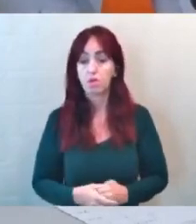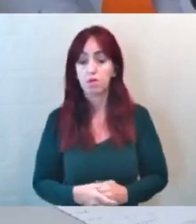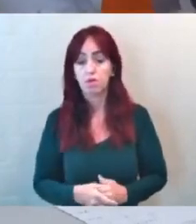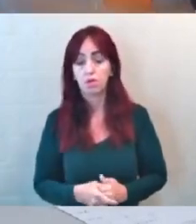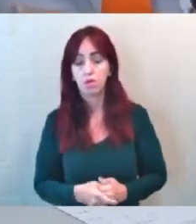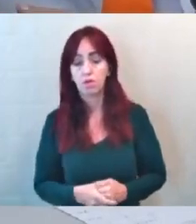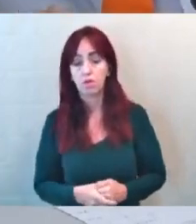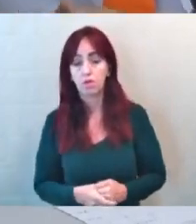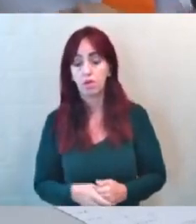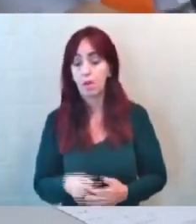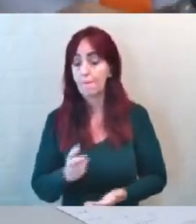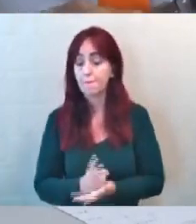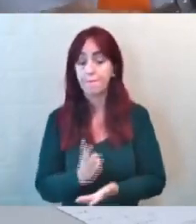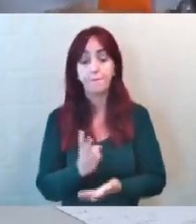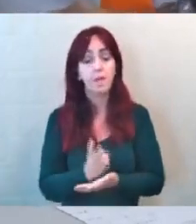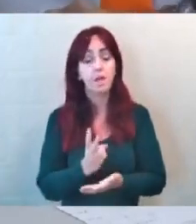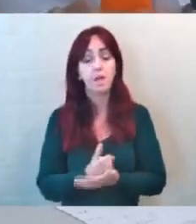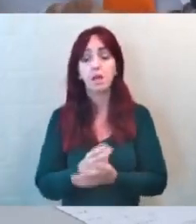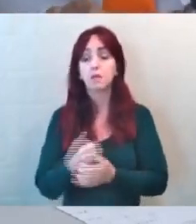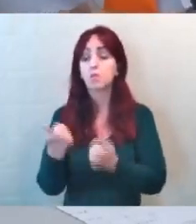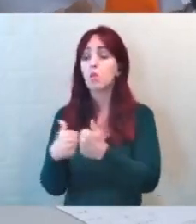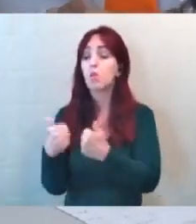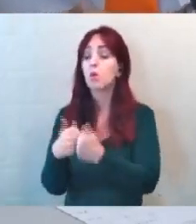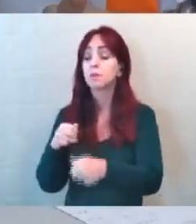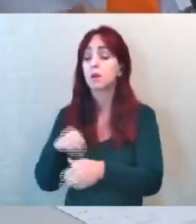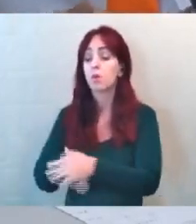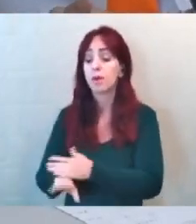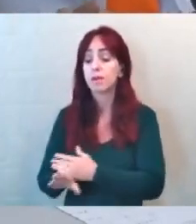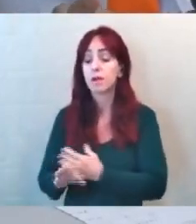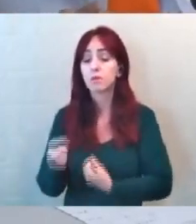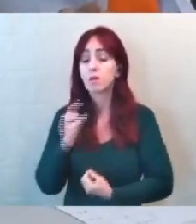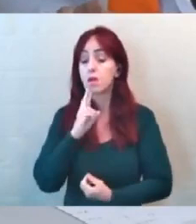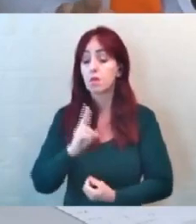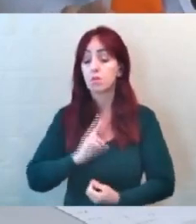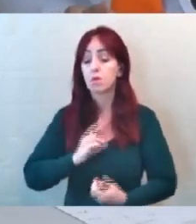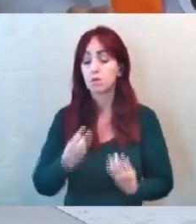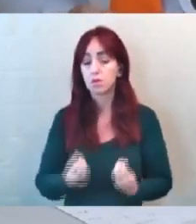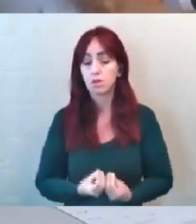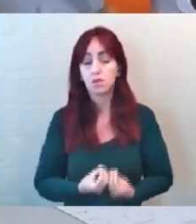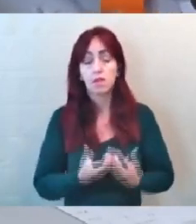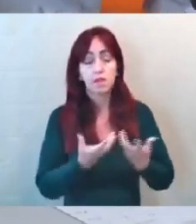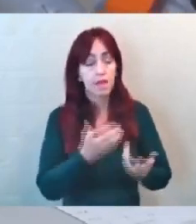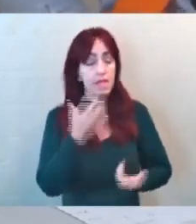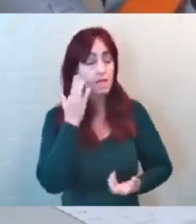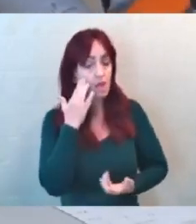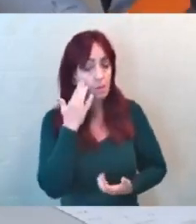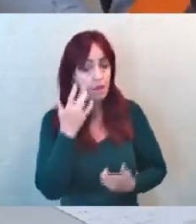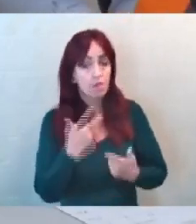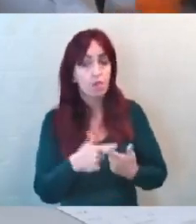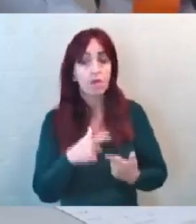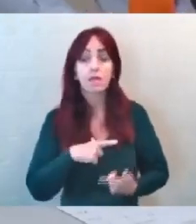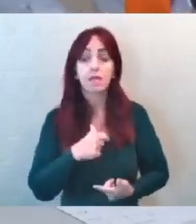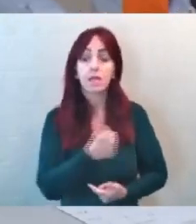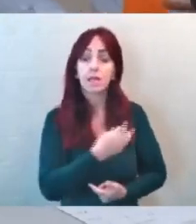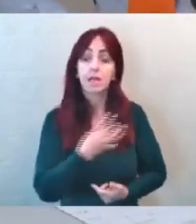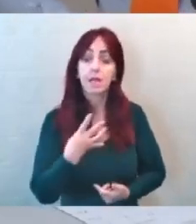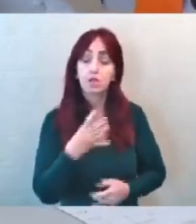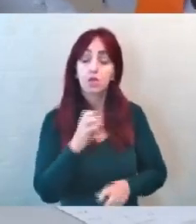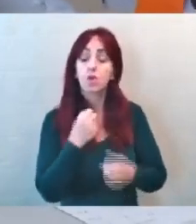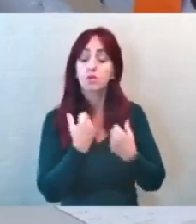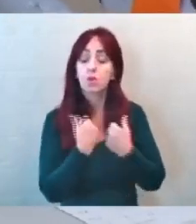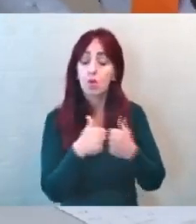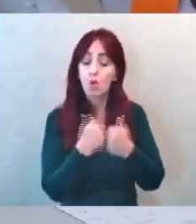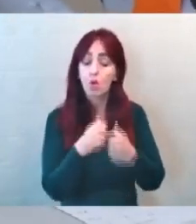uma resposta sobre isso. Eles querem saber por que tem aqueles 14 ônibus parados, por que a